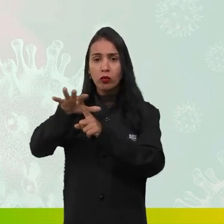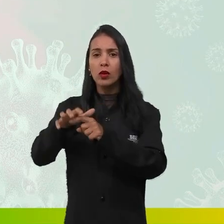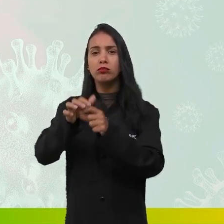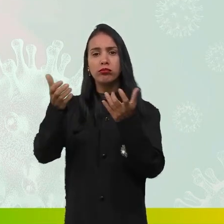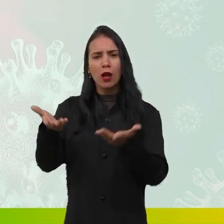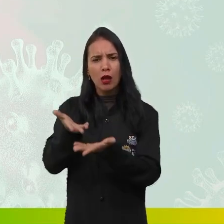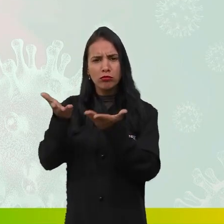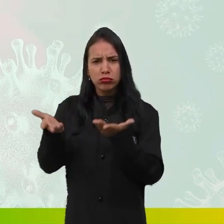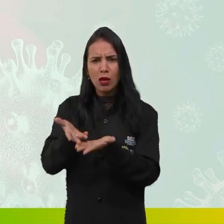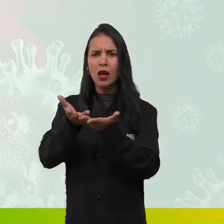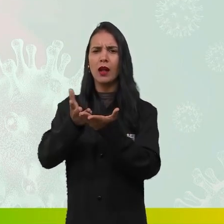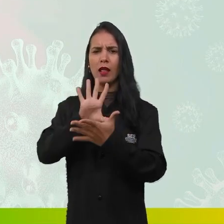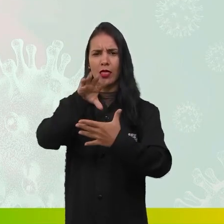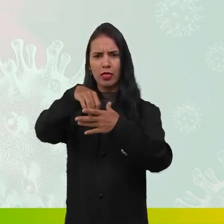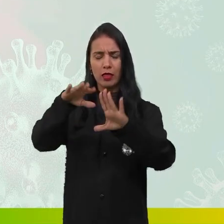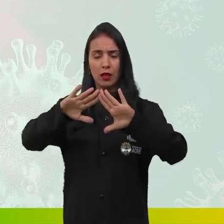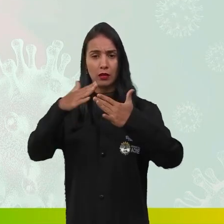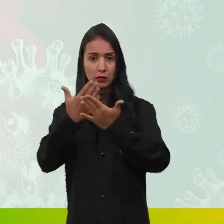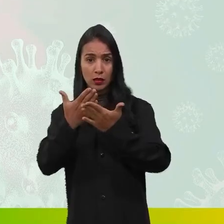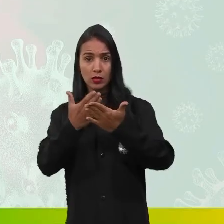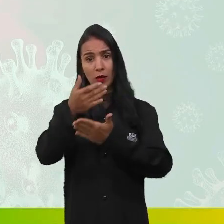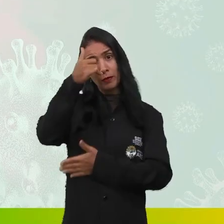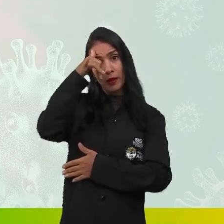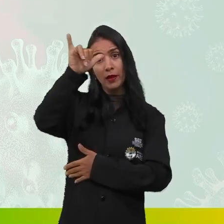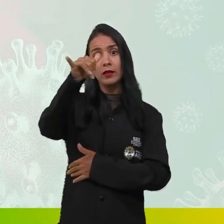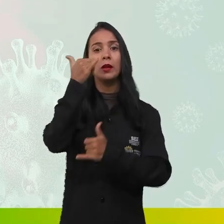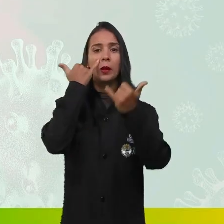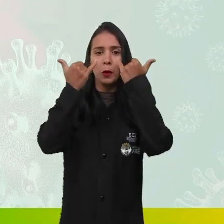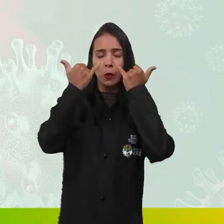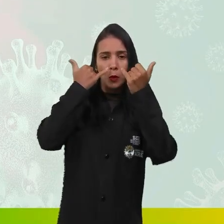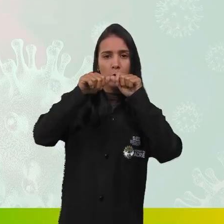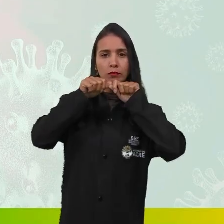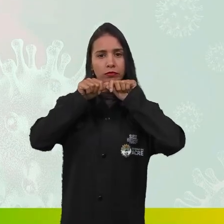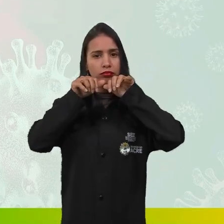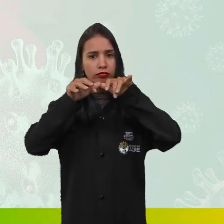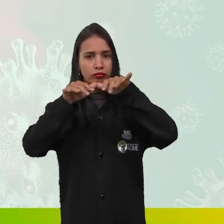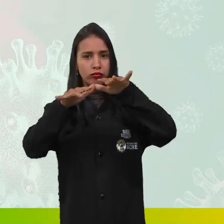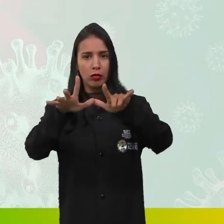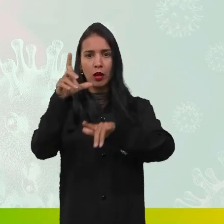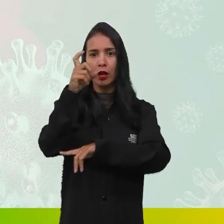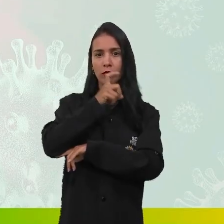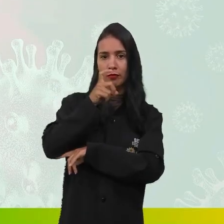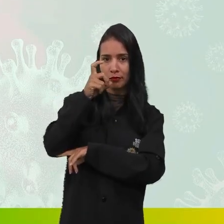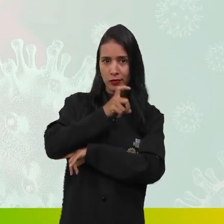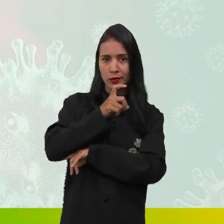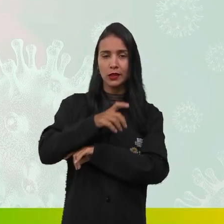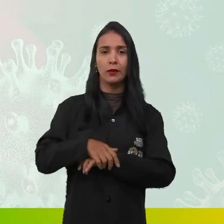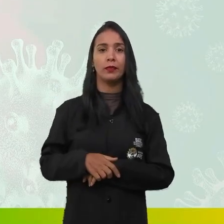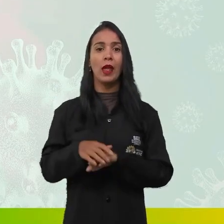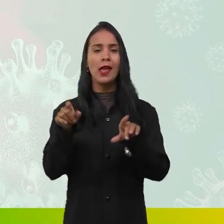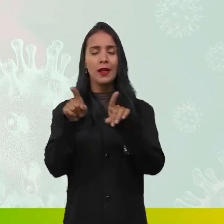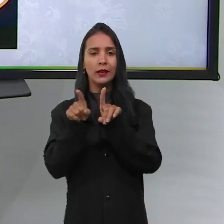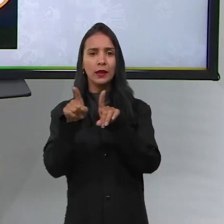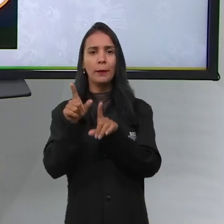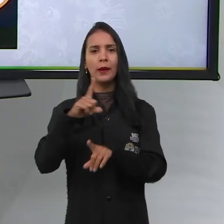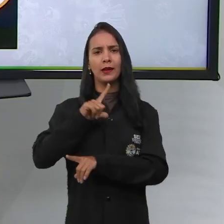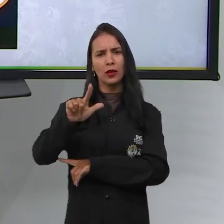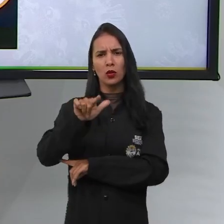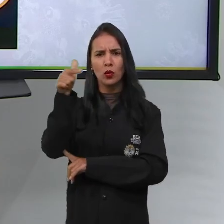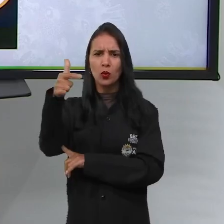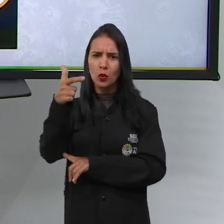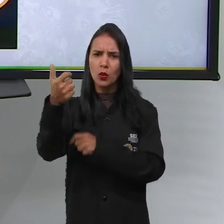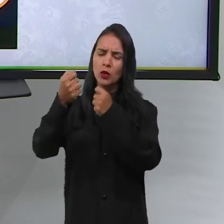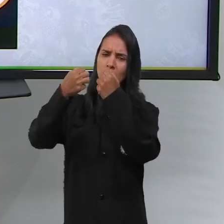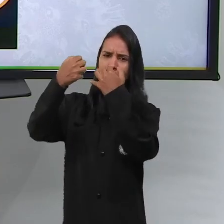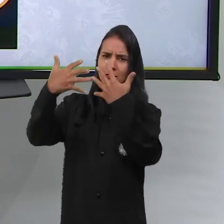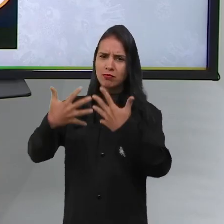na sua vida no geral. E aqui aparecem algumas imagens sobre essas informações que são veiculadas. Porque quando nós